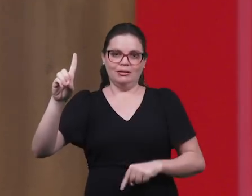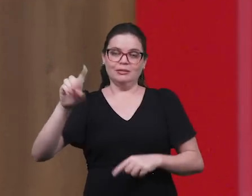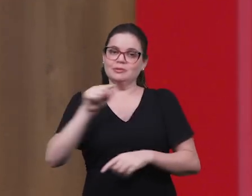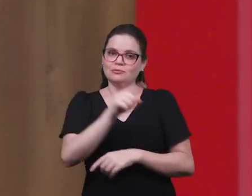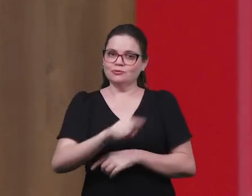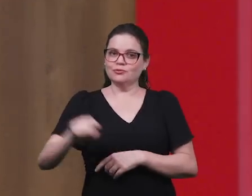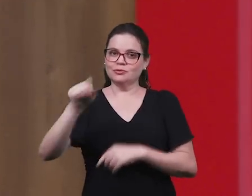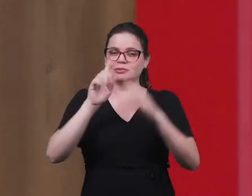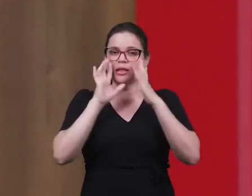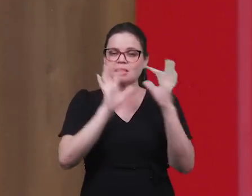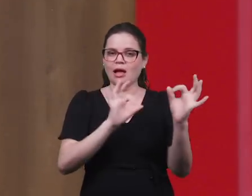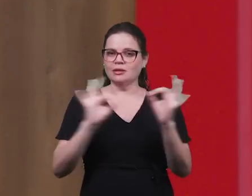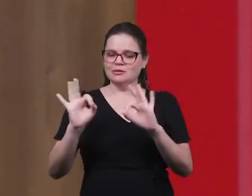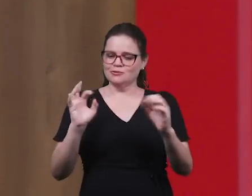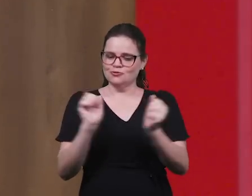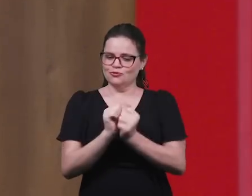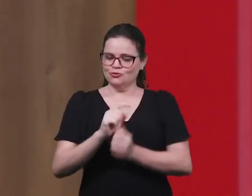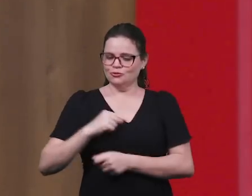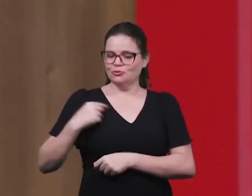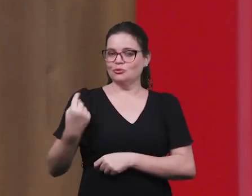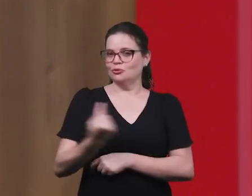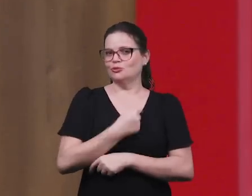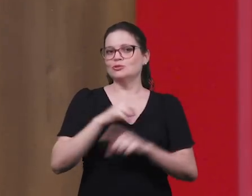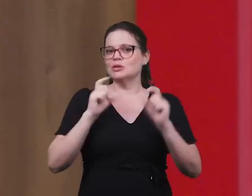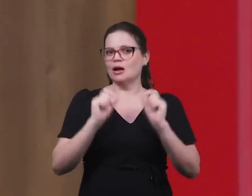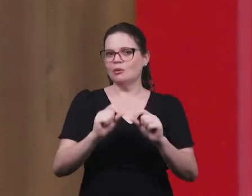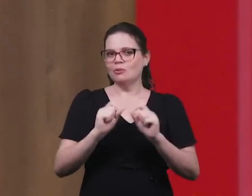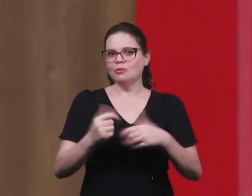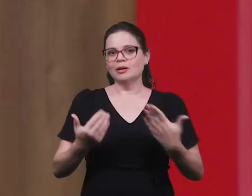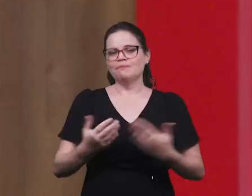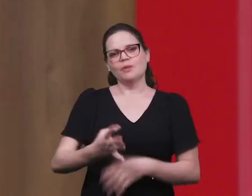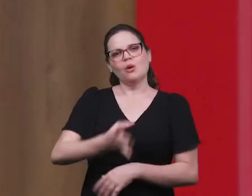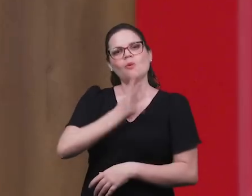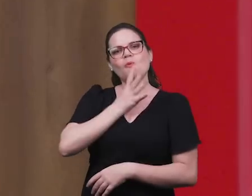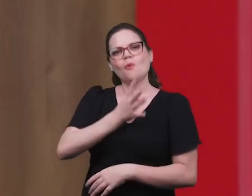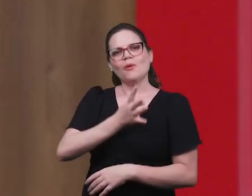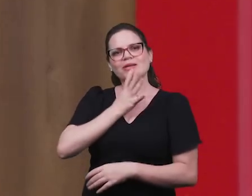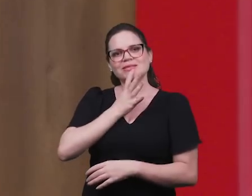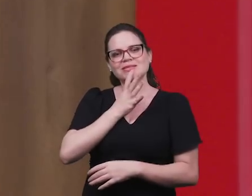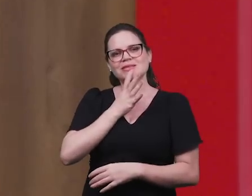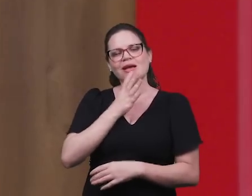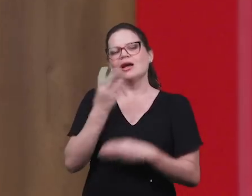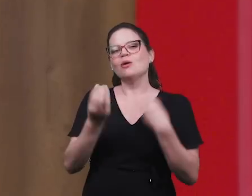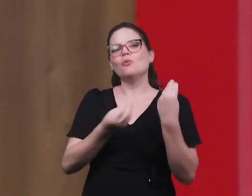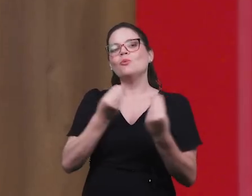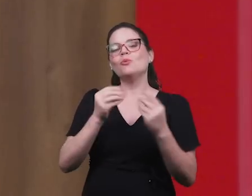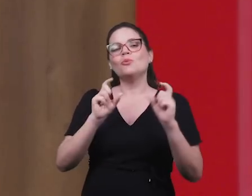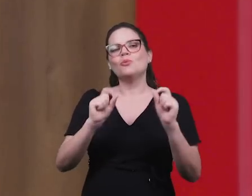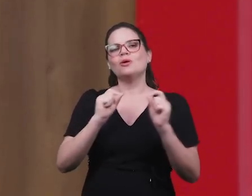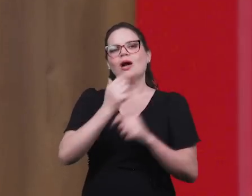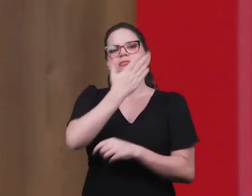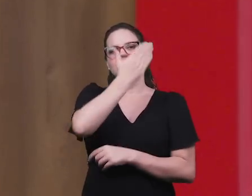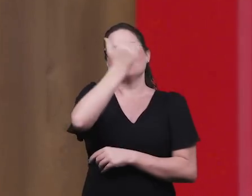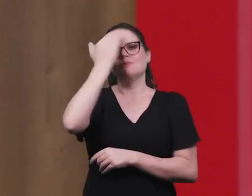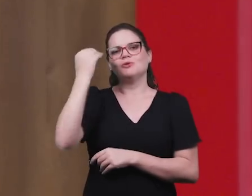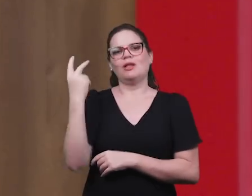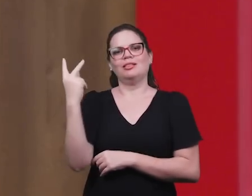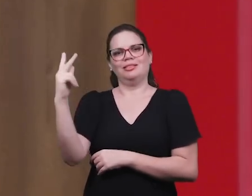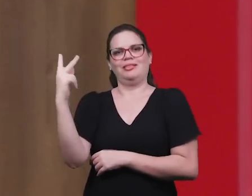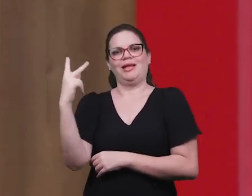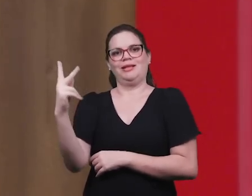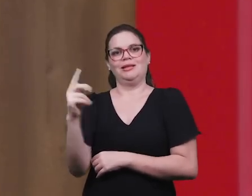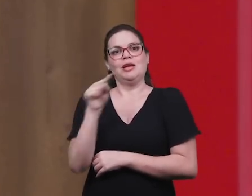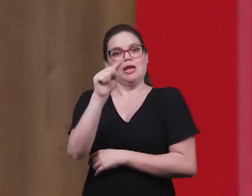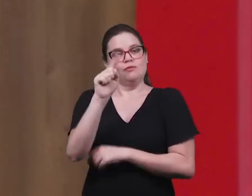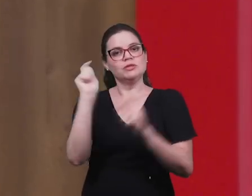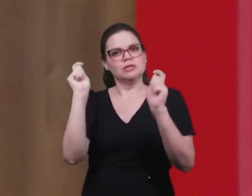aí do outro lado, junto conosco, a conhecer e usar essa sabedoria de forma tal que a sua vida possa ter